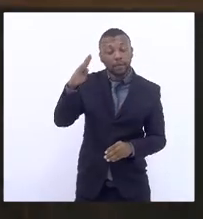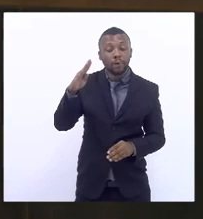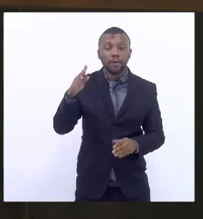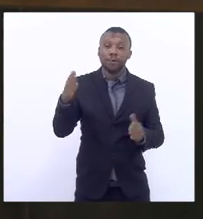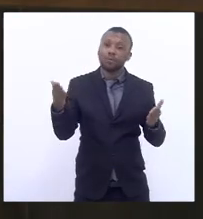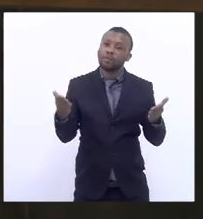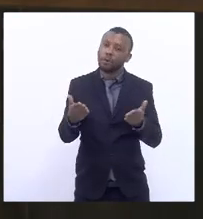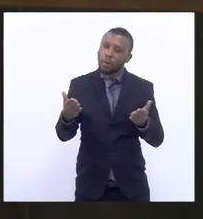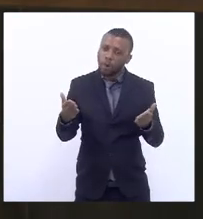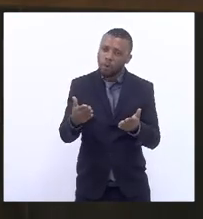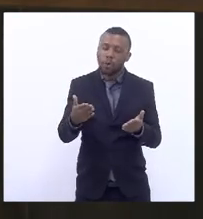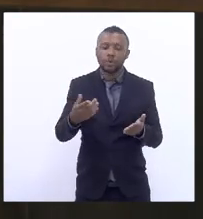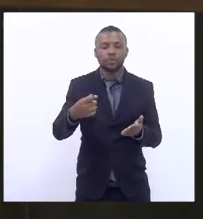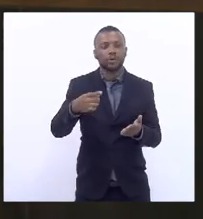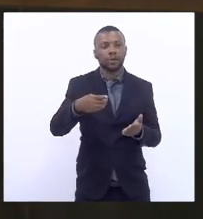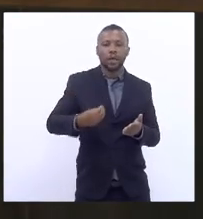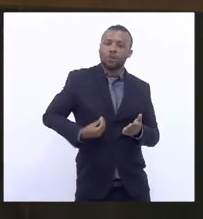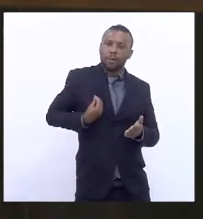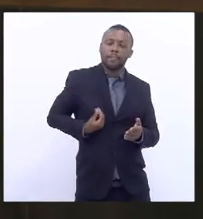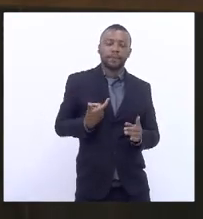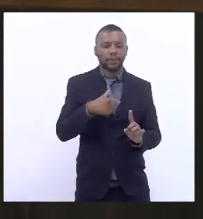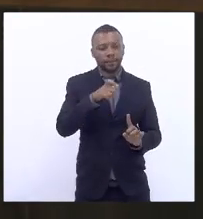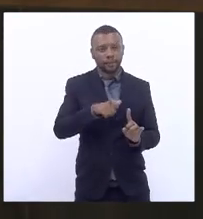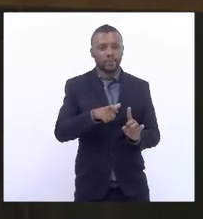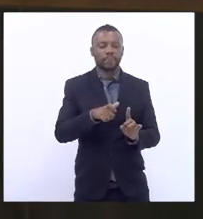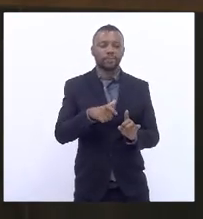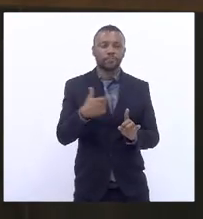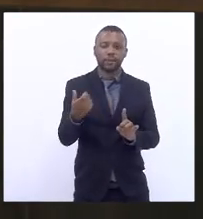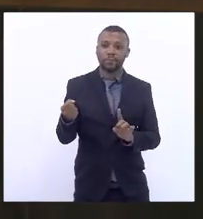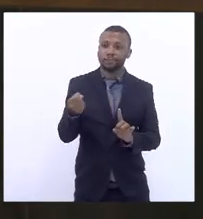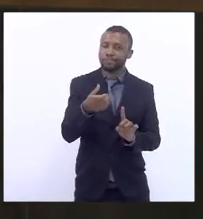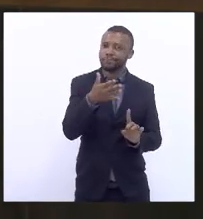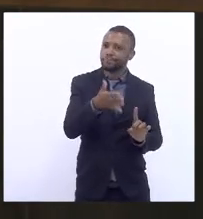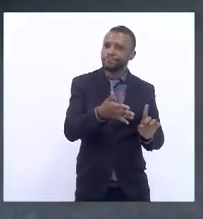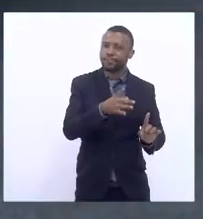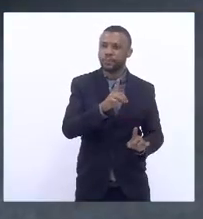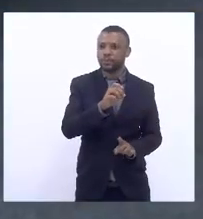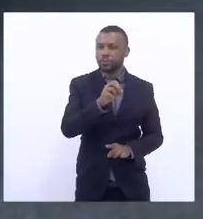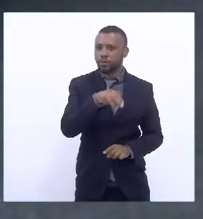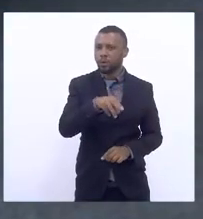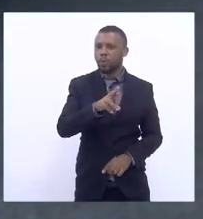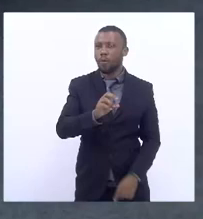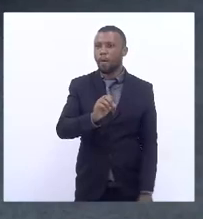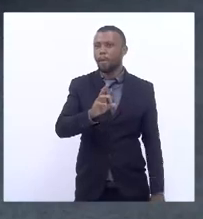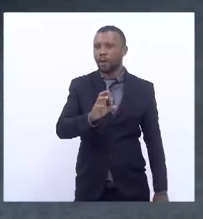tão importante para todos nós. Dom Roberto Paes tem a palavra.